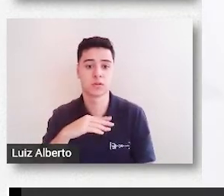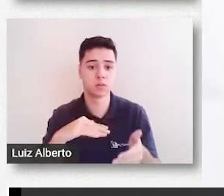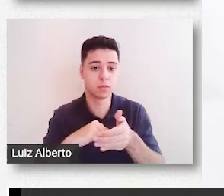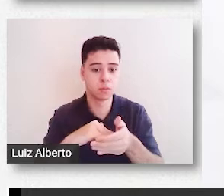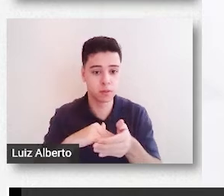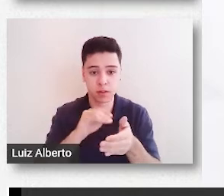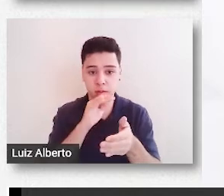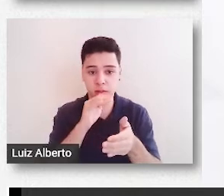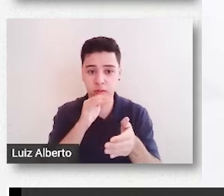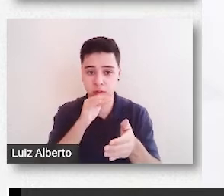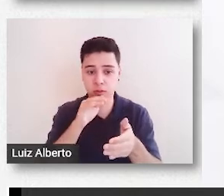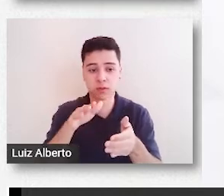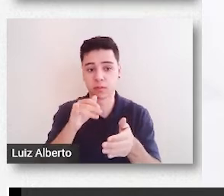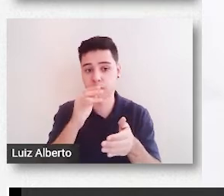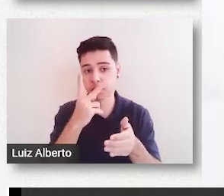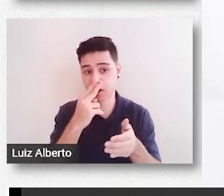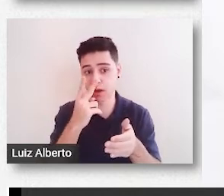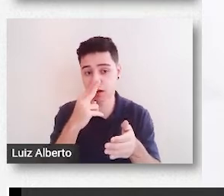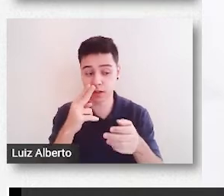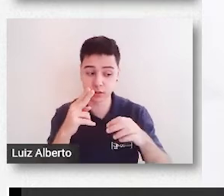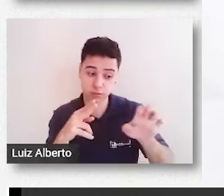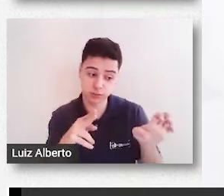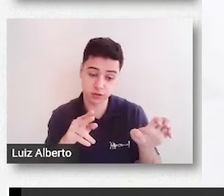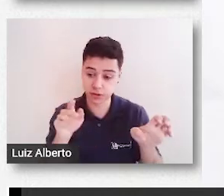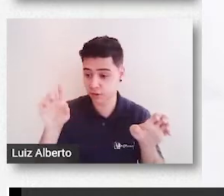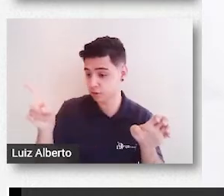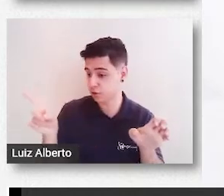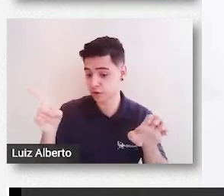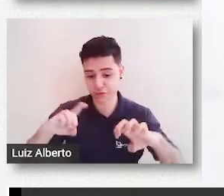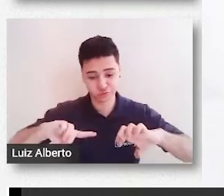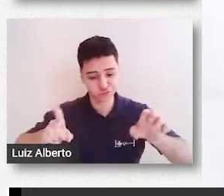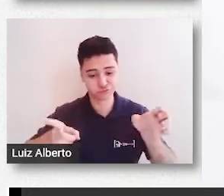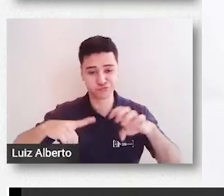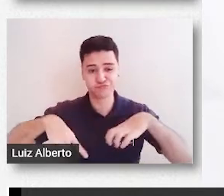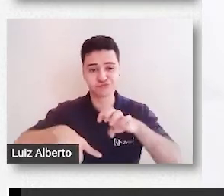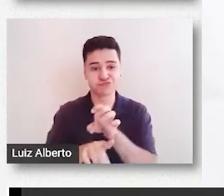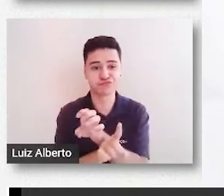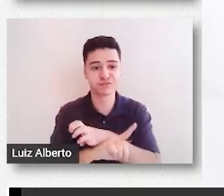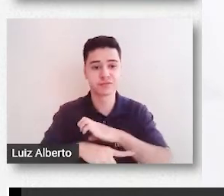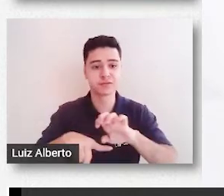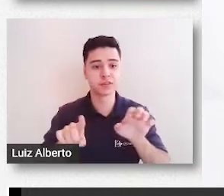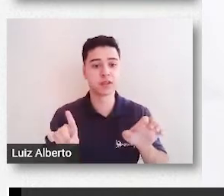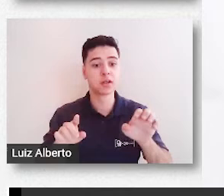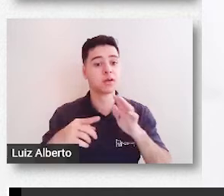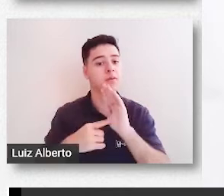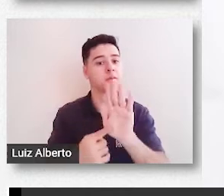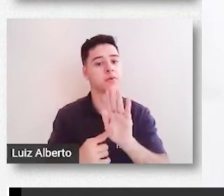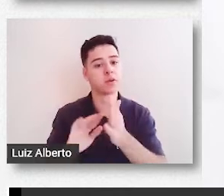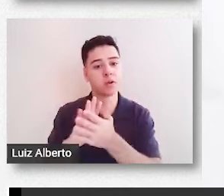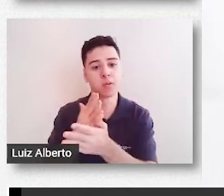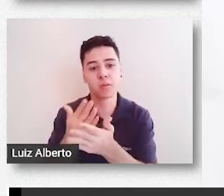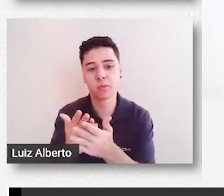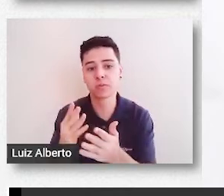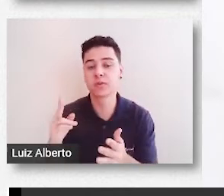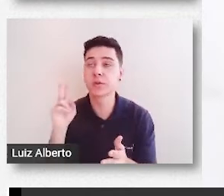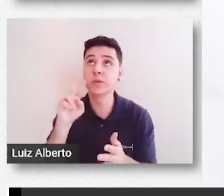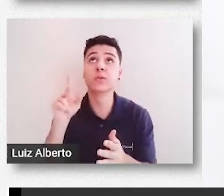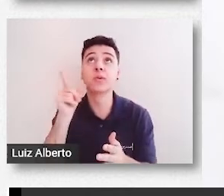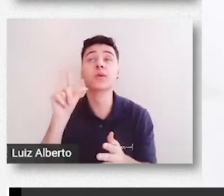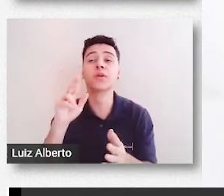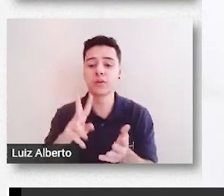invertidos. Né? Parece que o esquerdo está no lugar do direito, o direito está no lugar do esquerdo, talvez para dar uma movimentação verticalizada na